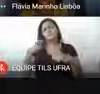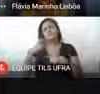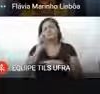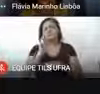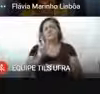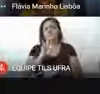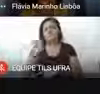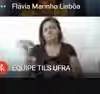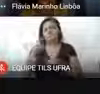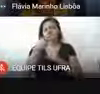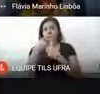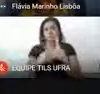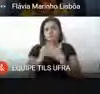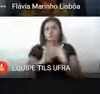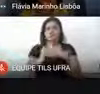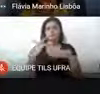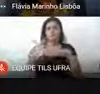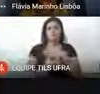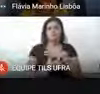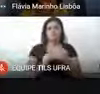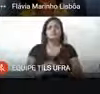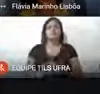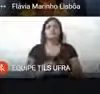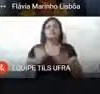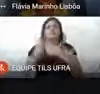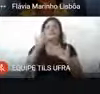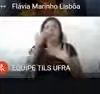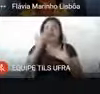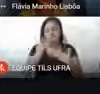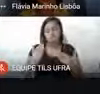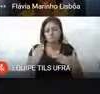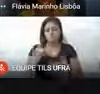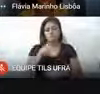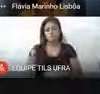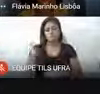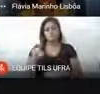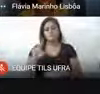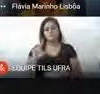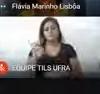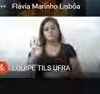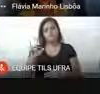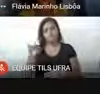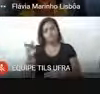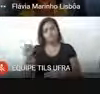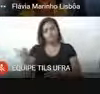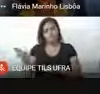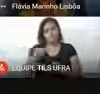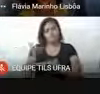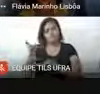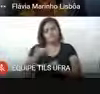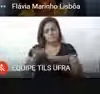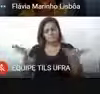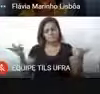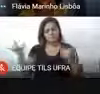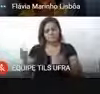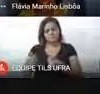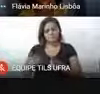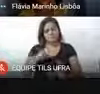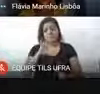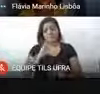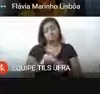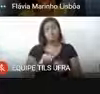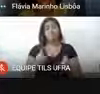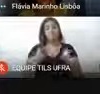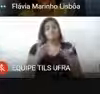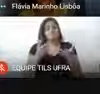professora Flávia pela sua mediação, e sempre eficiente, né? E é isso. Agradecer aos